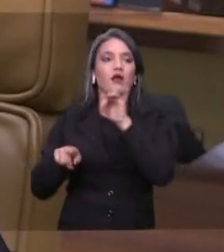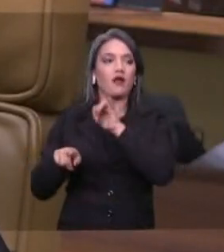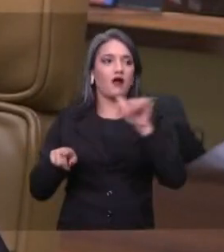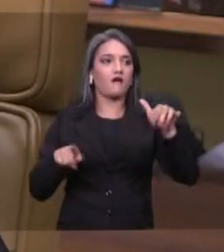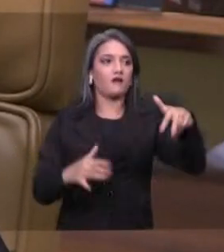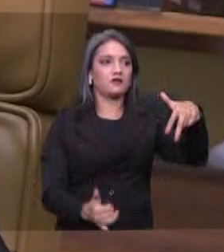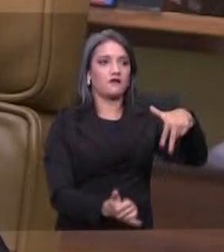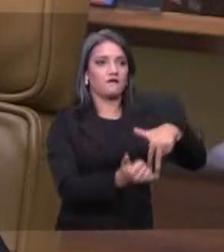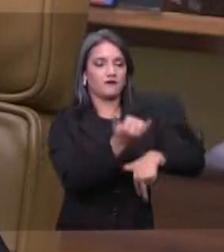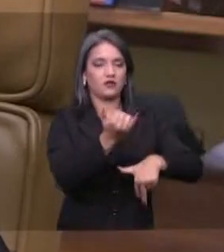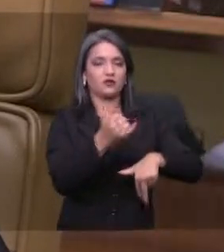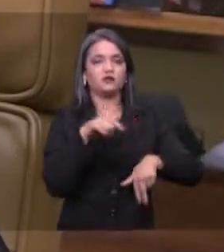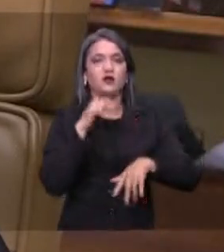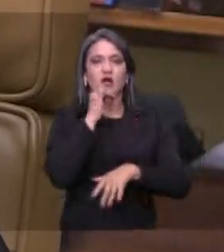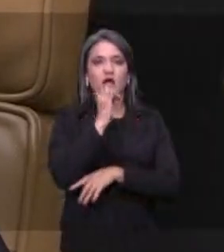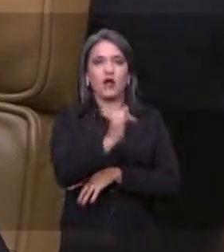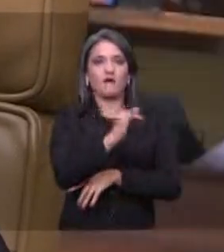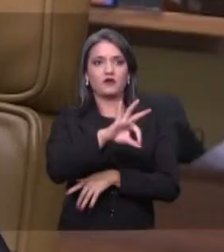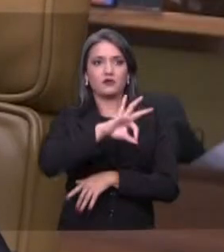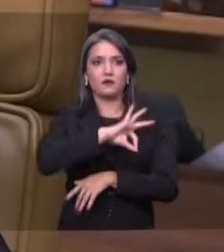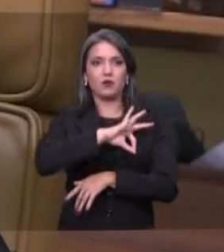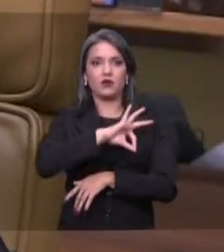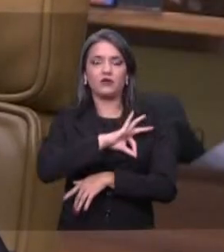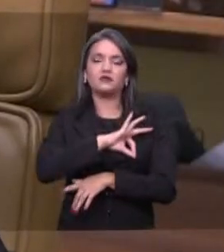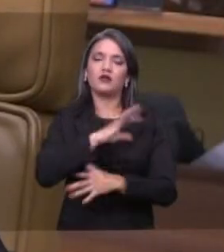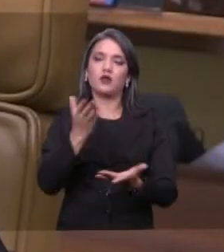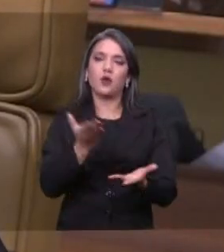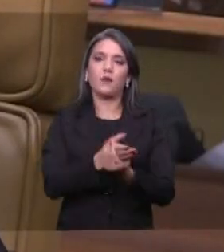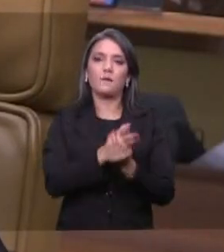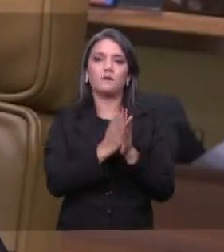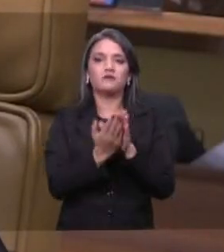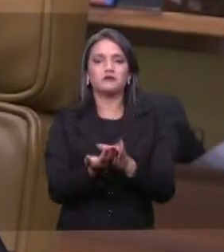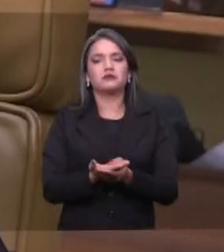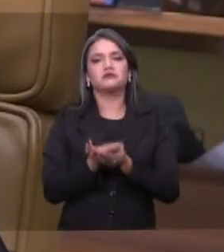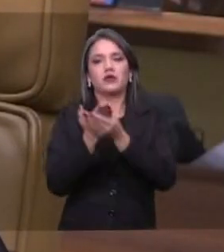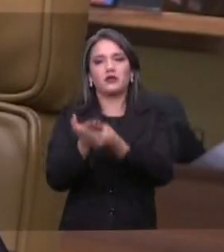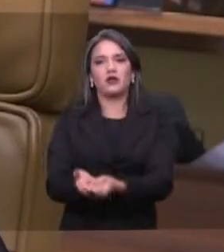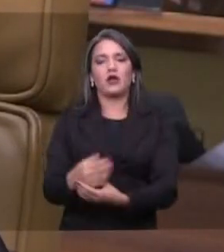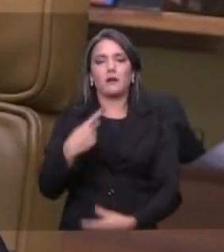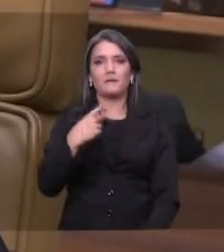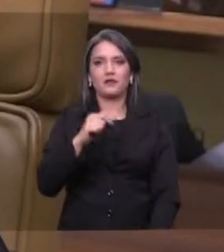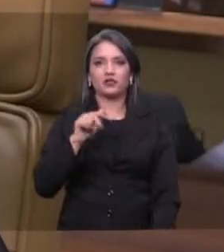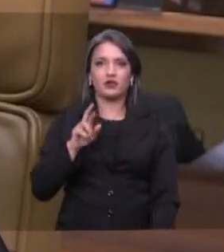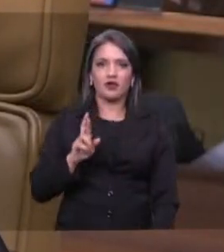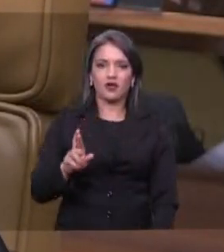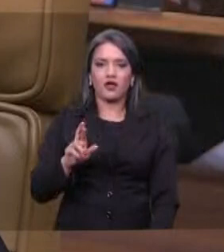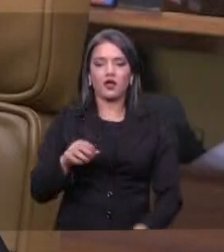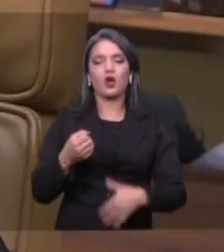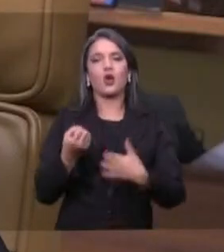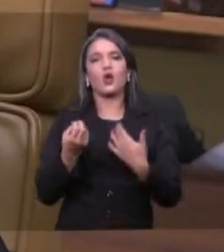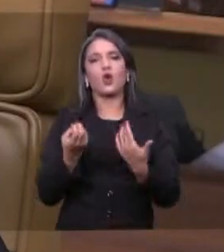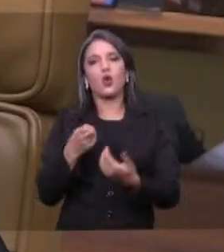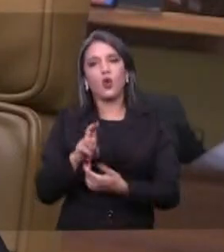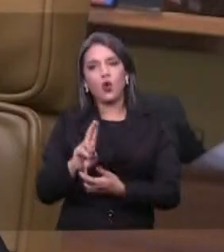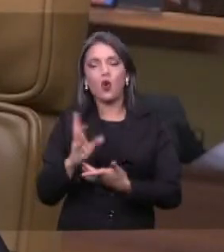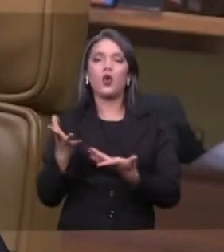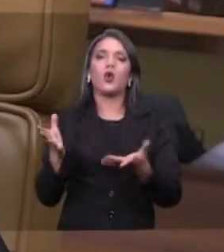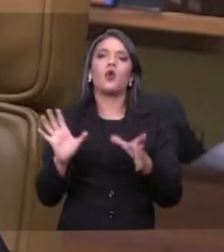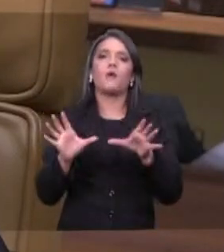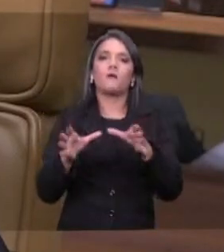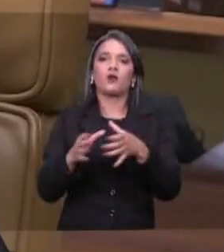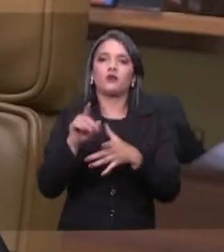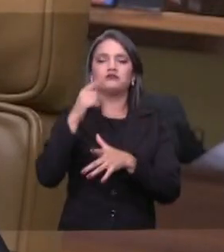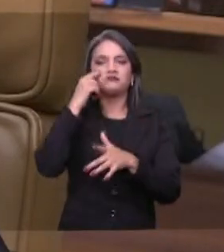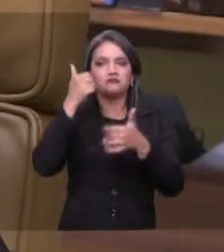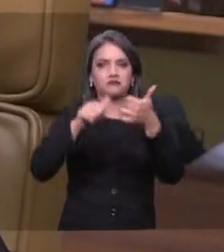ao investigado e à autoridade policial, podendo encaminhar os autos para o Procurador-Geral ou para a instância de revisão ministerial, quando existir, para